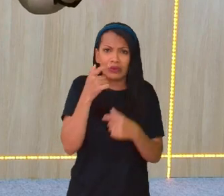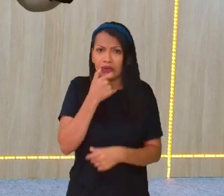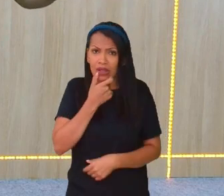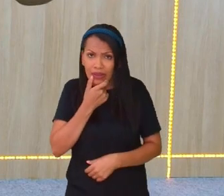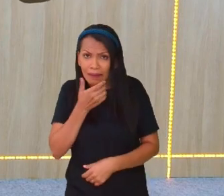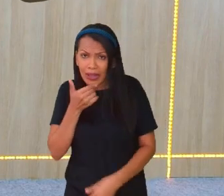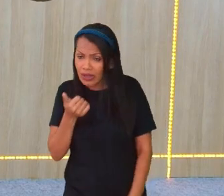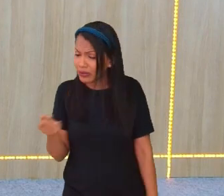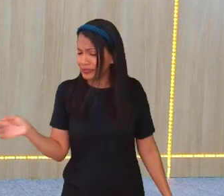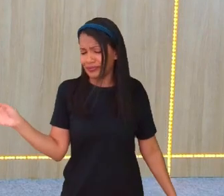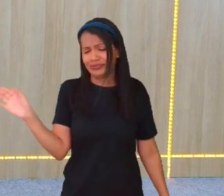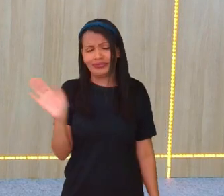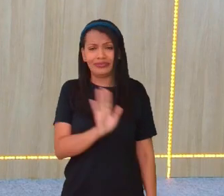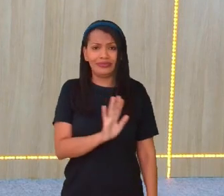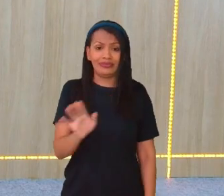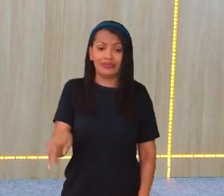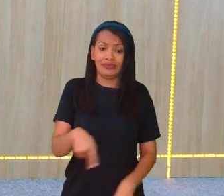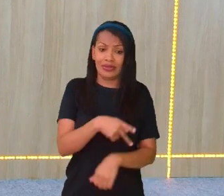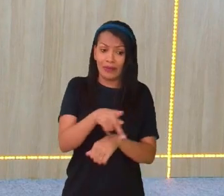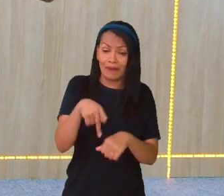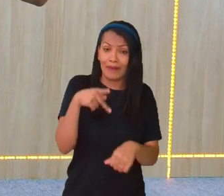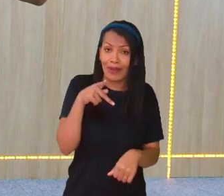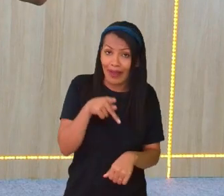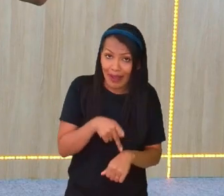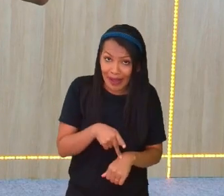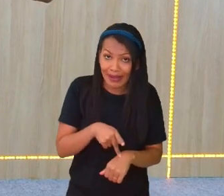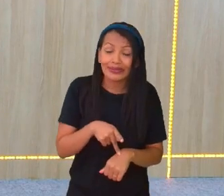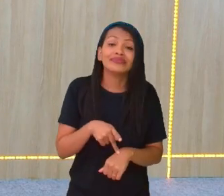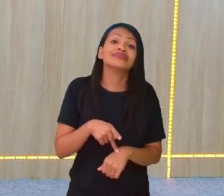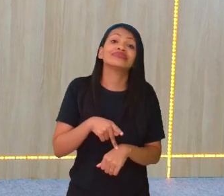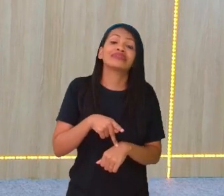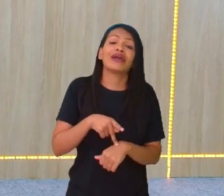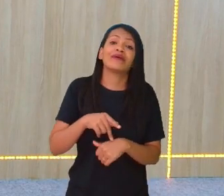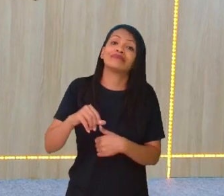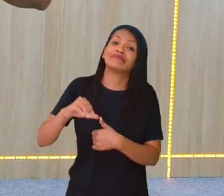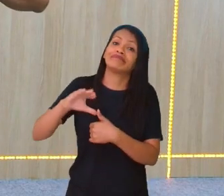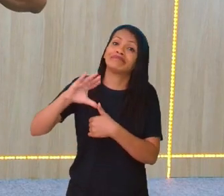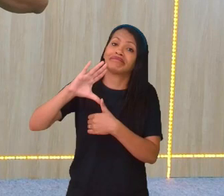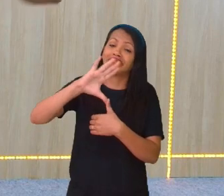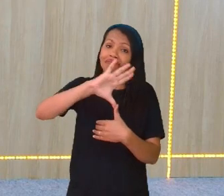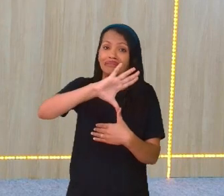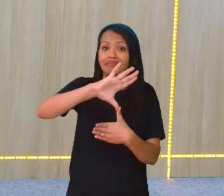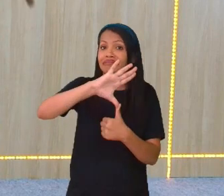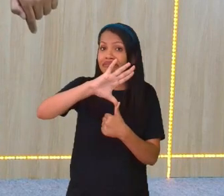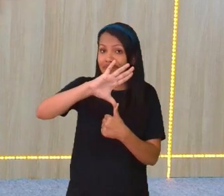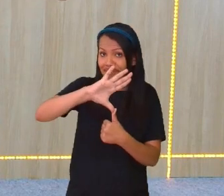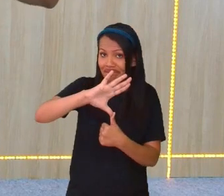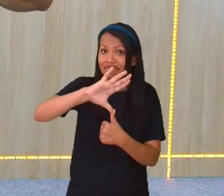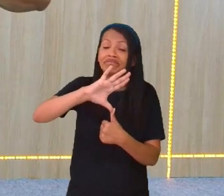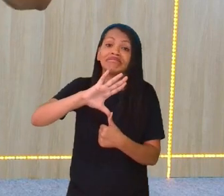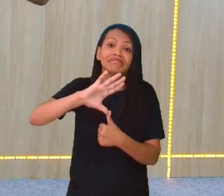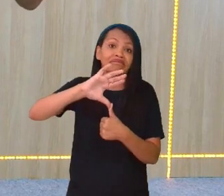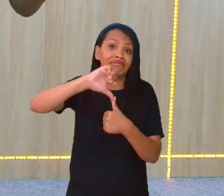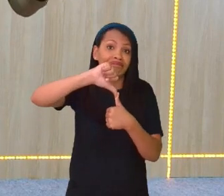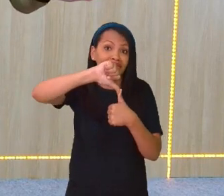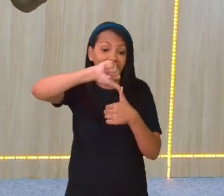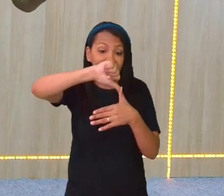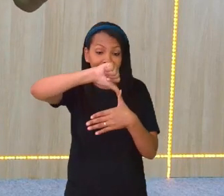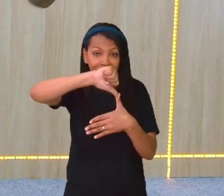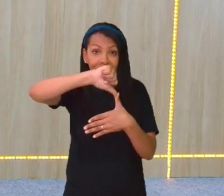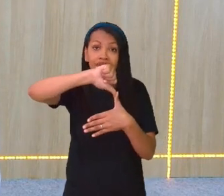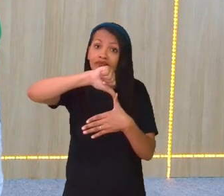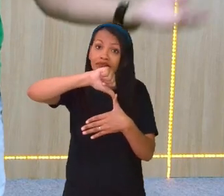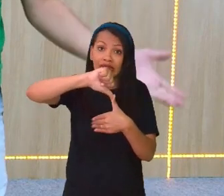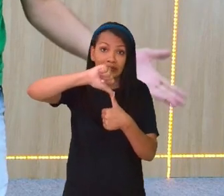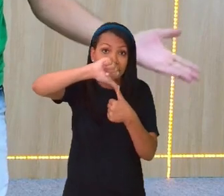assim, países da América Central, países da África, países na América do Sul, teria sido melhor.